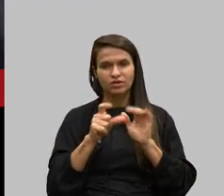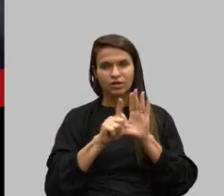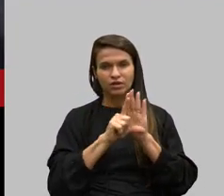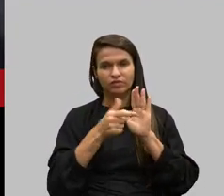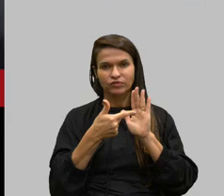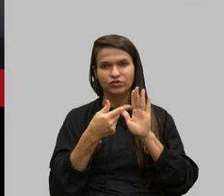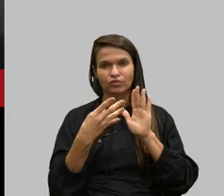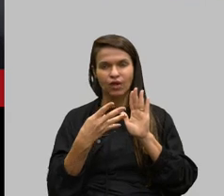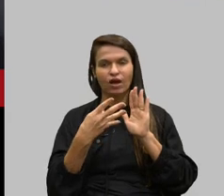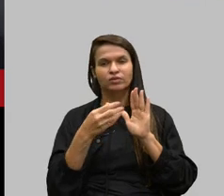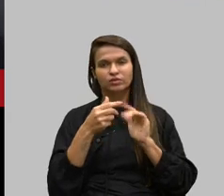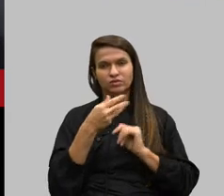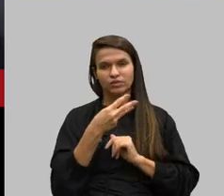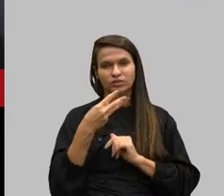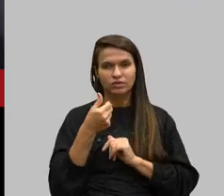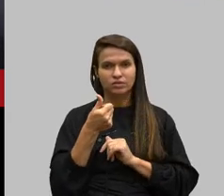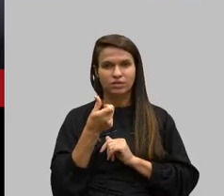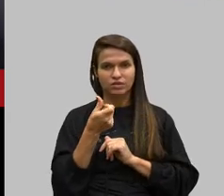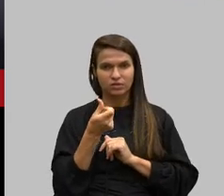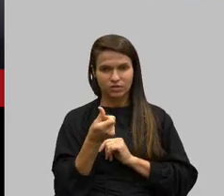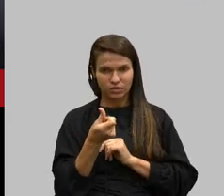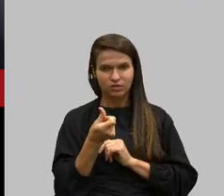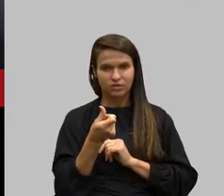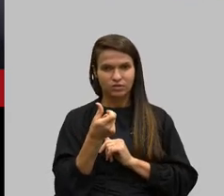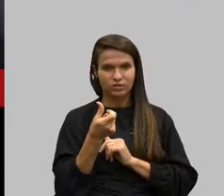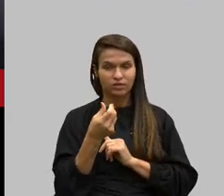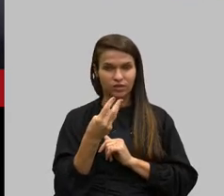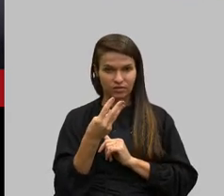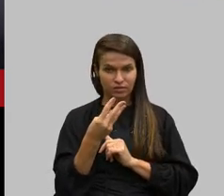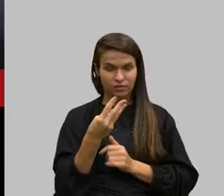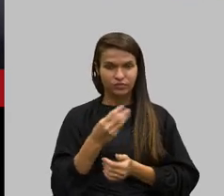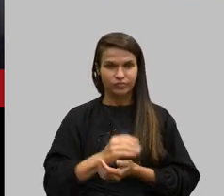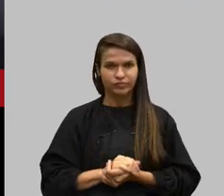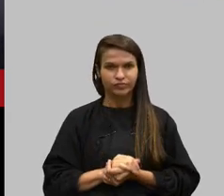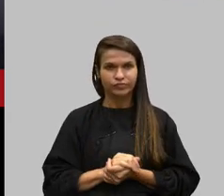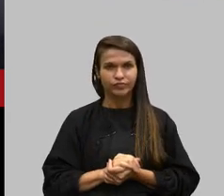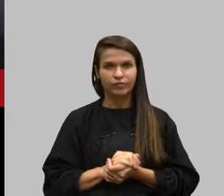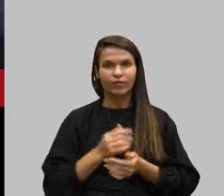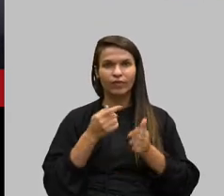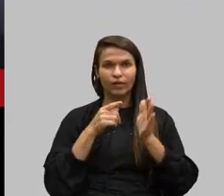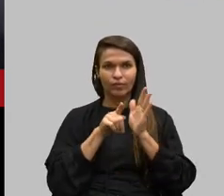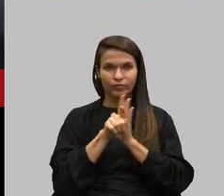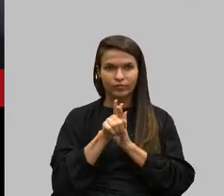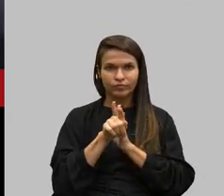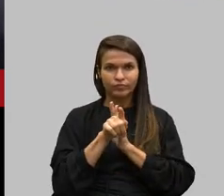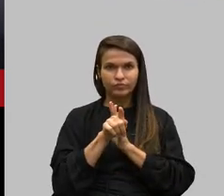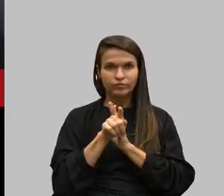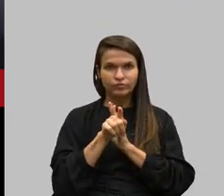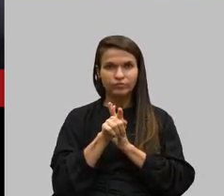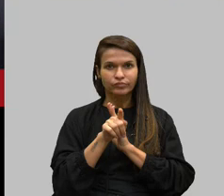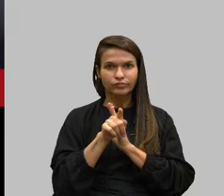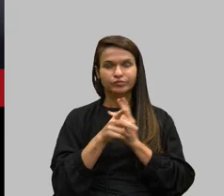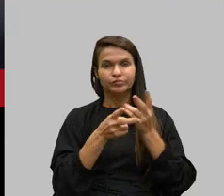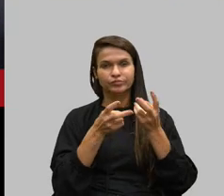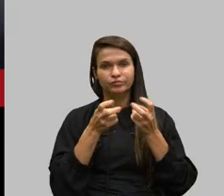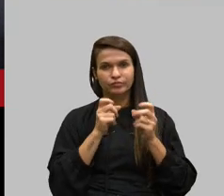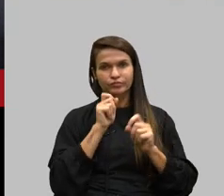313 que tratou da reforma administrativa é a pergunta que eu deixo para o senhor considerando